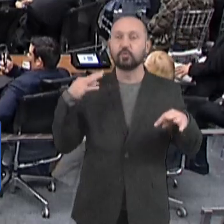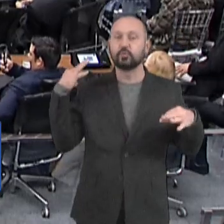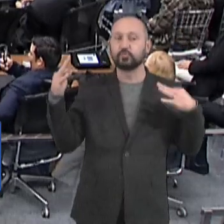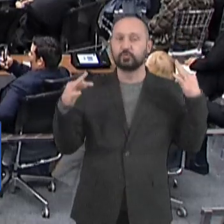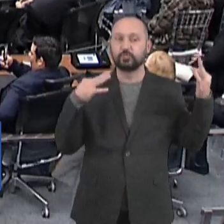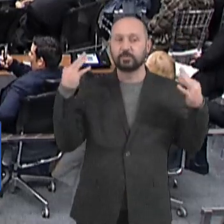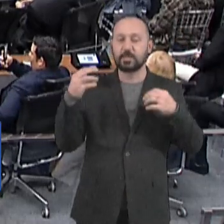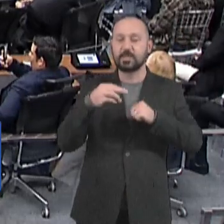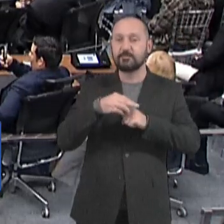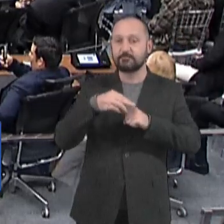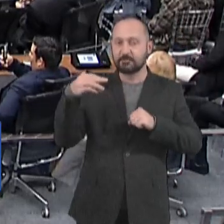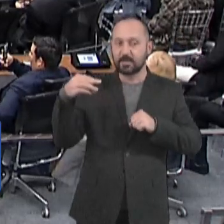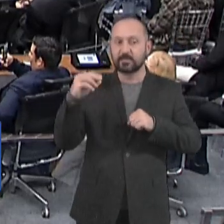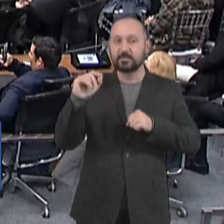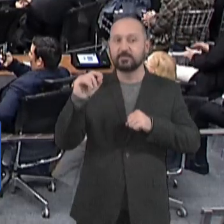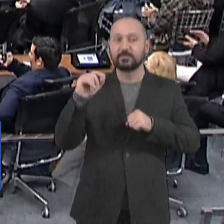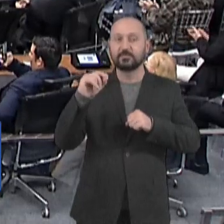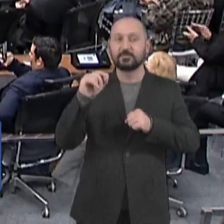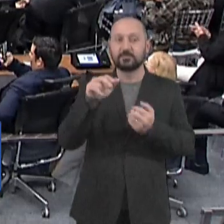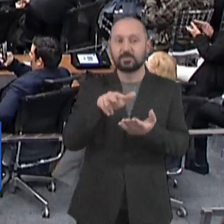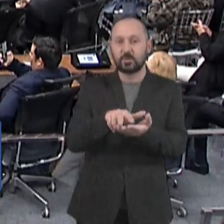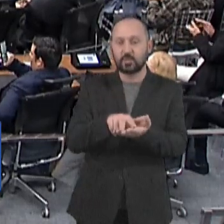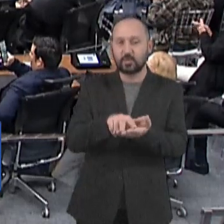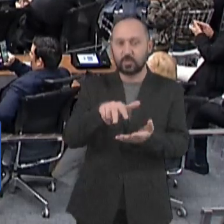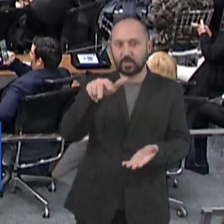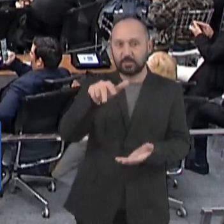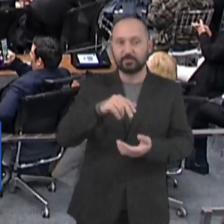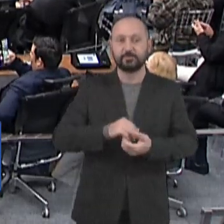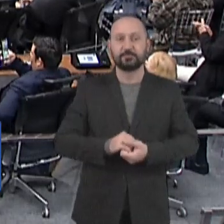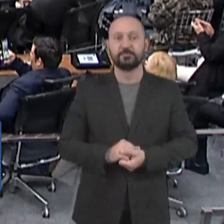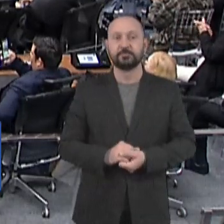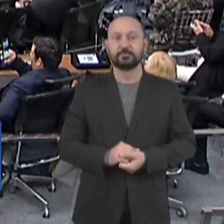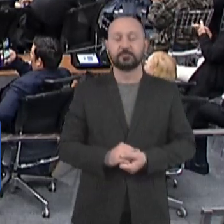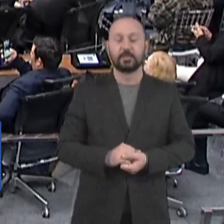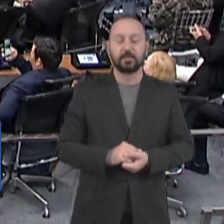turismo e mestre em desenvolvimento local.